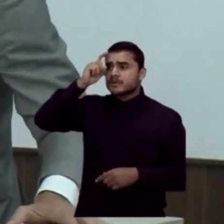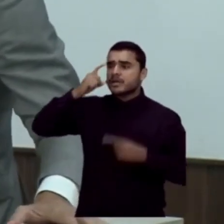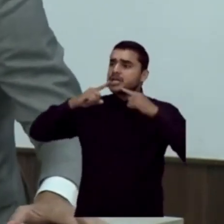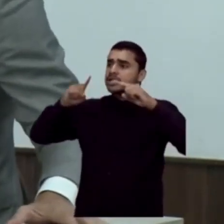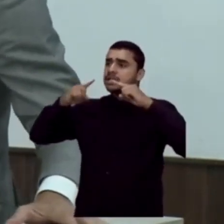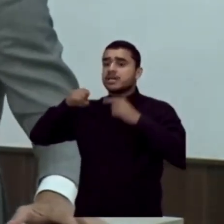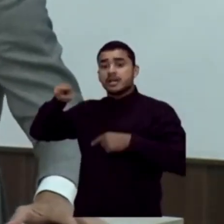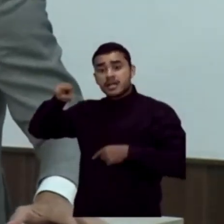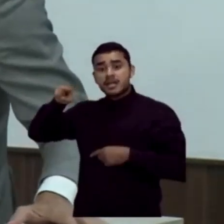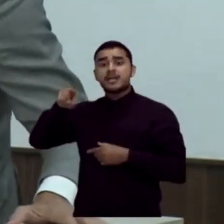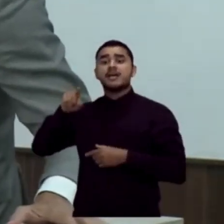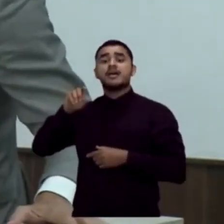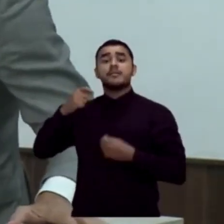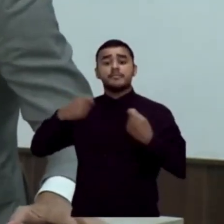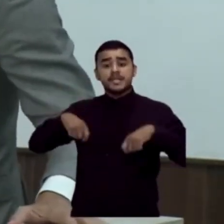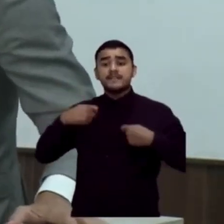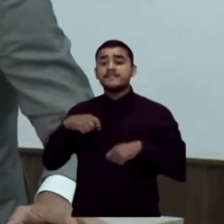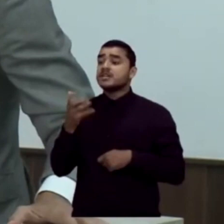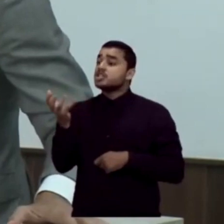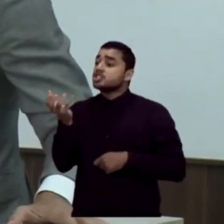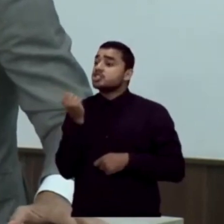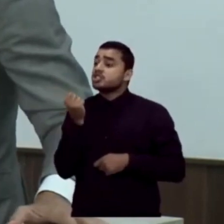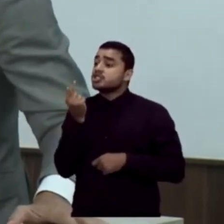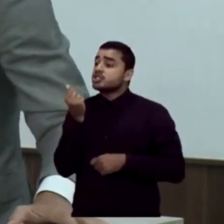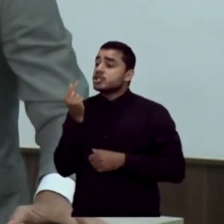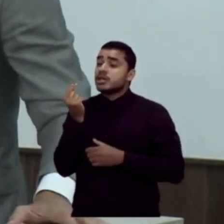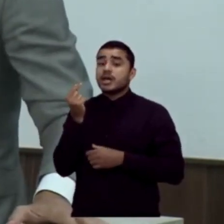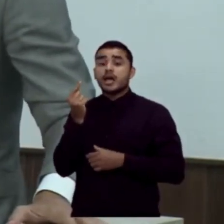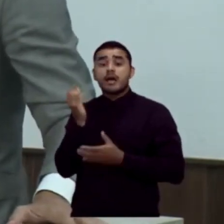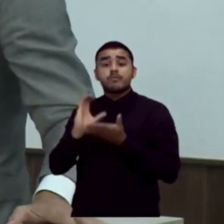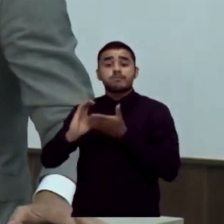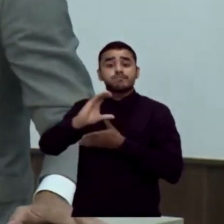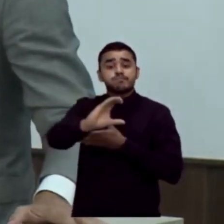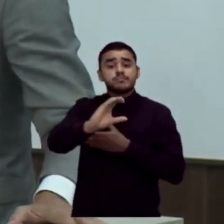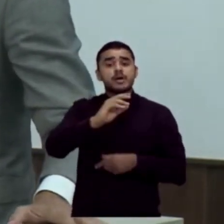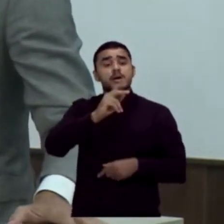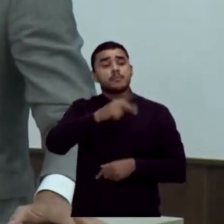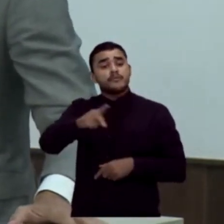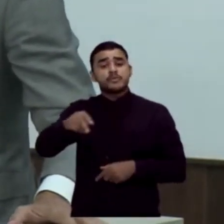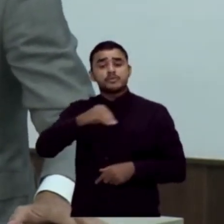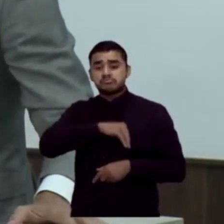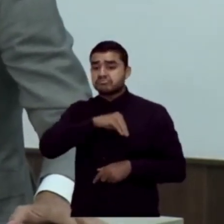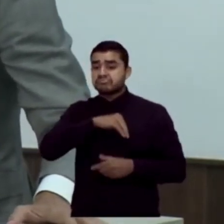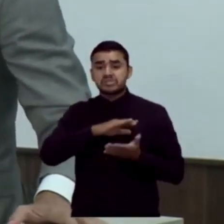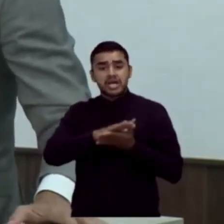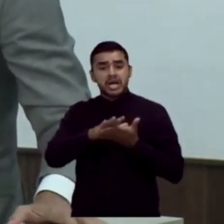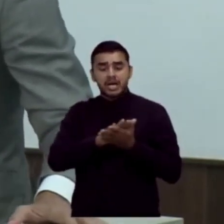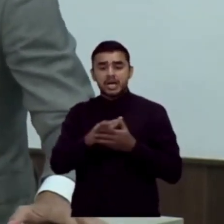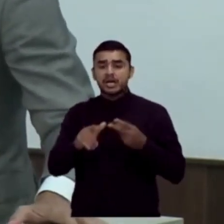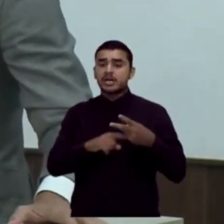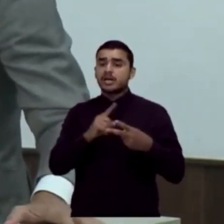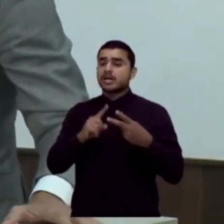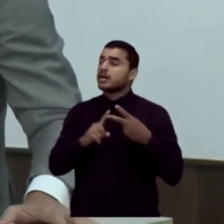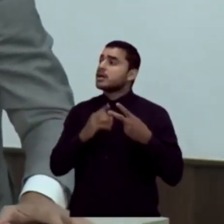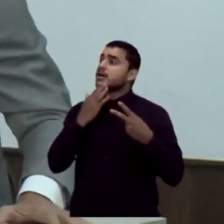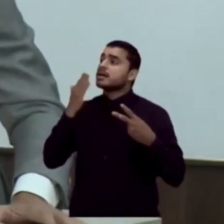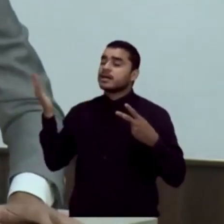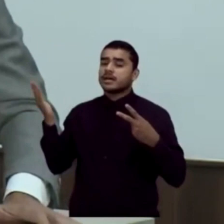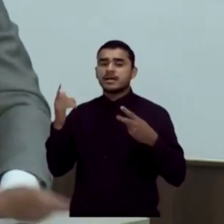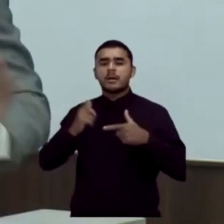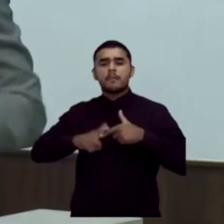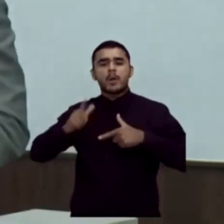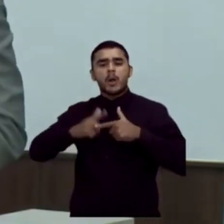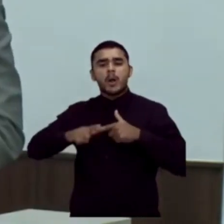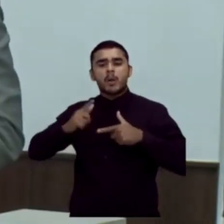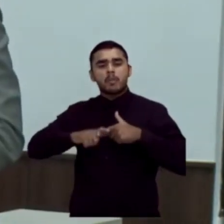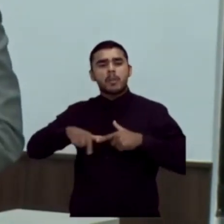a taxa do lixo, que é um imposto novo que foi criado pela prefeitura, não discute mais os problemas da cidade nessa